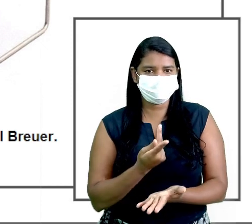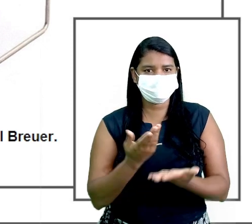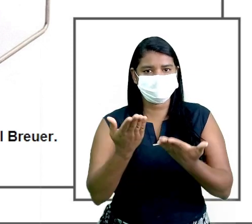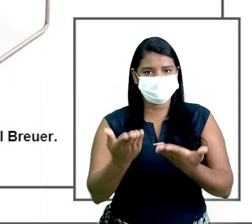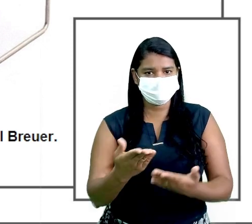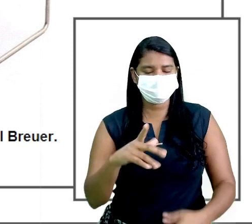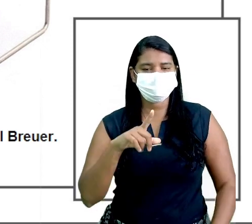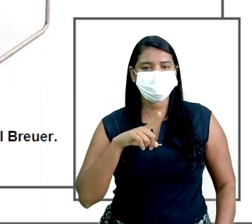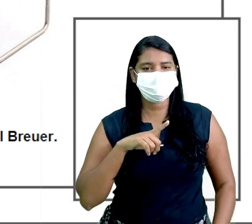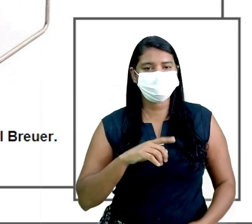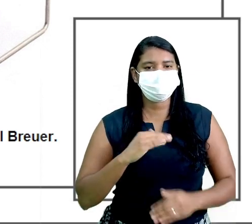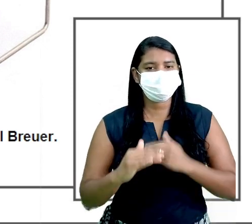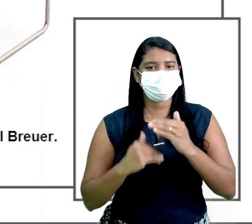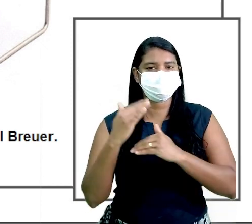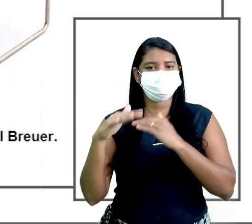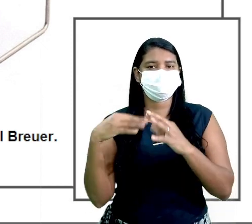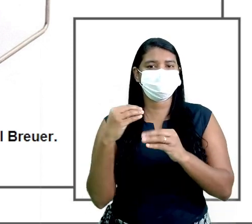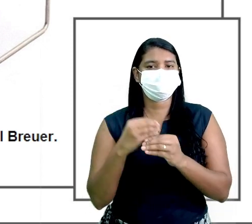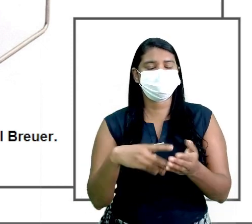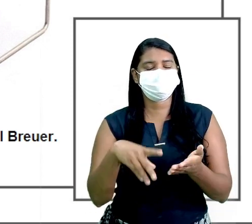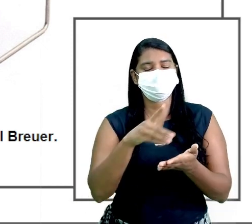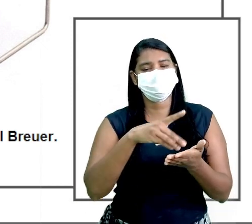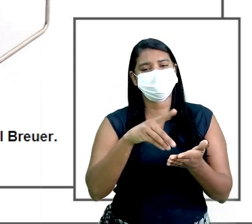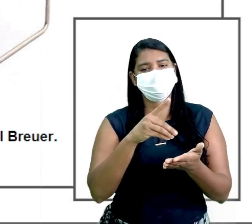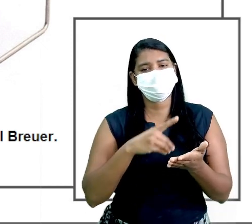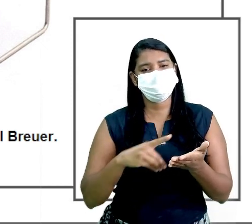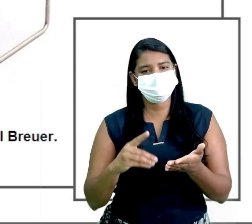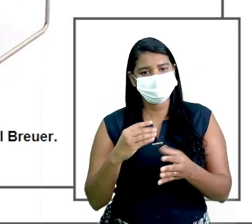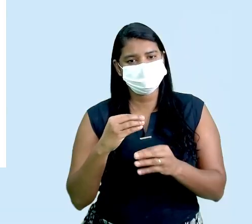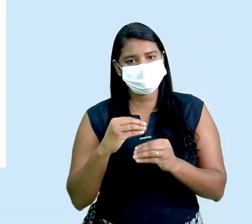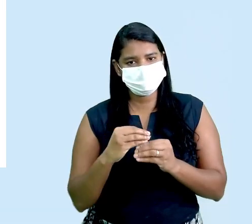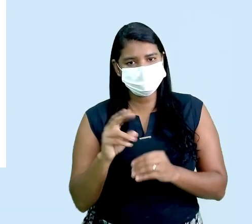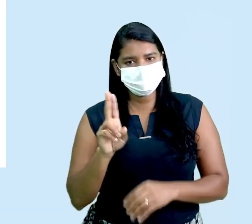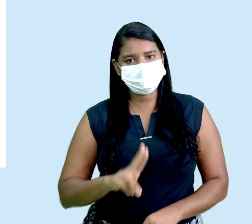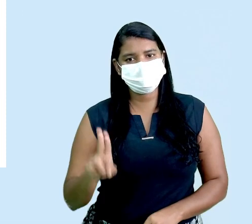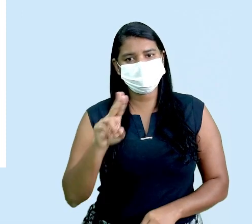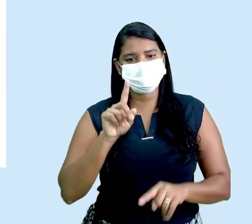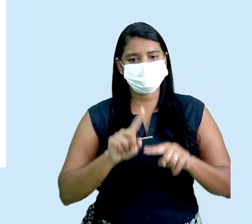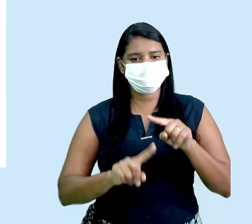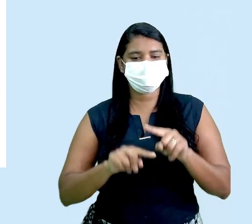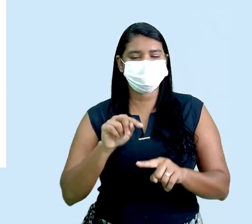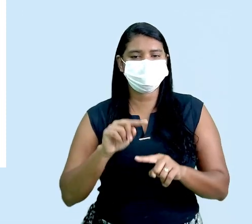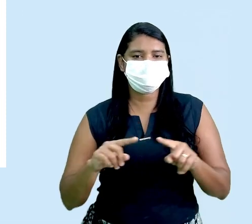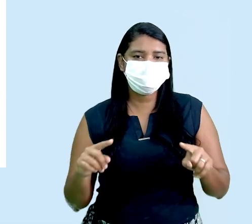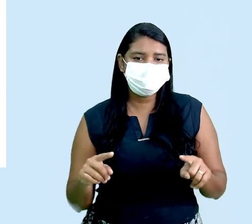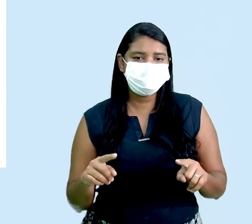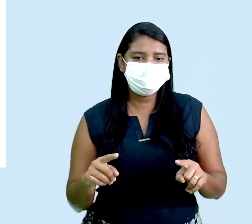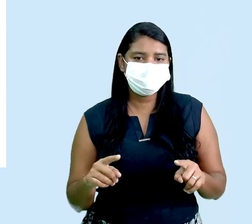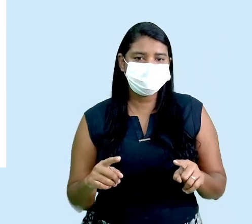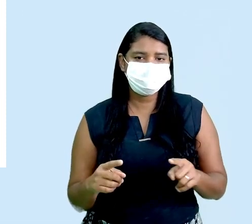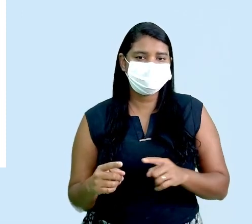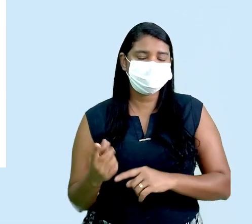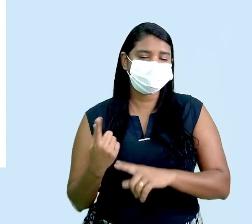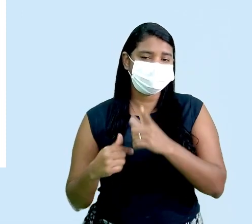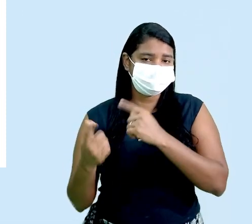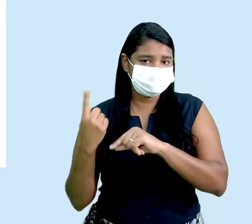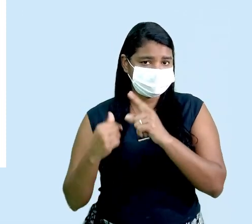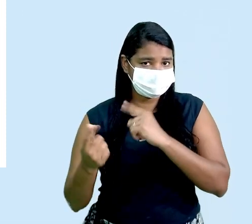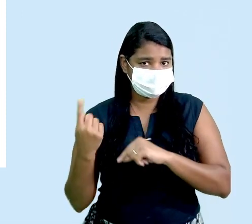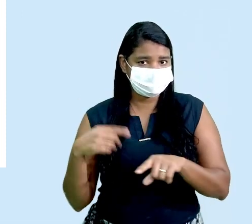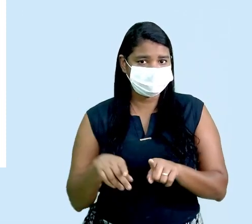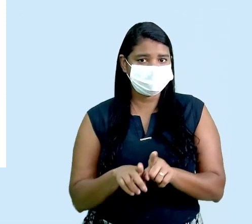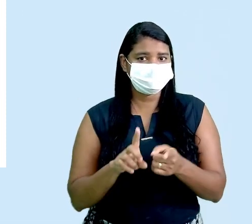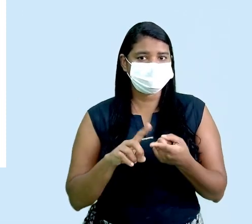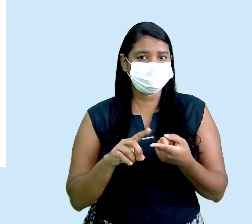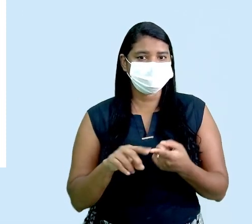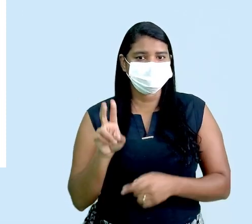ter aí o desenvolvimento do desenho, o desenvolvimento do uso dos materiais, a questão ergonômica, né?